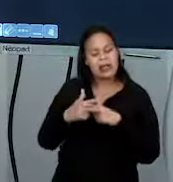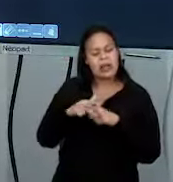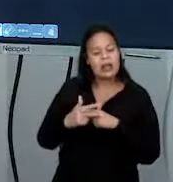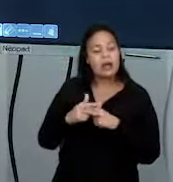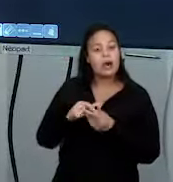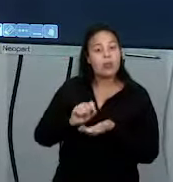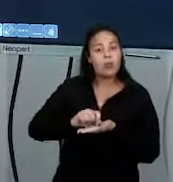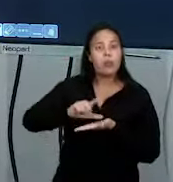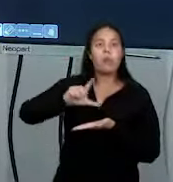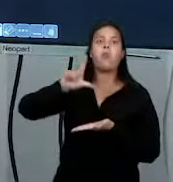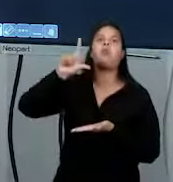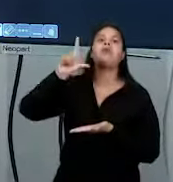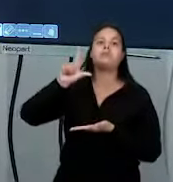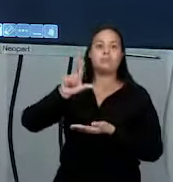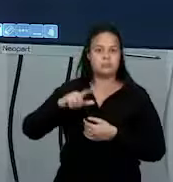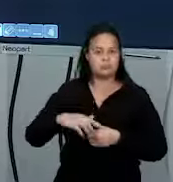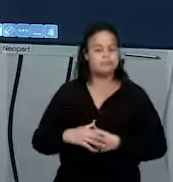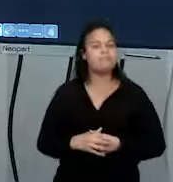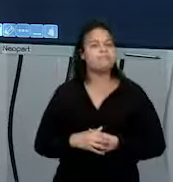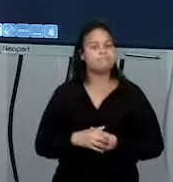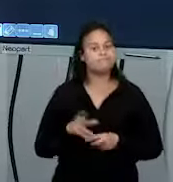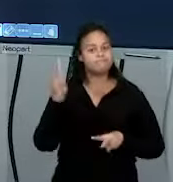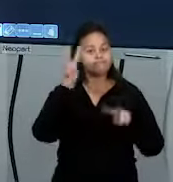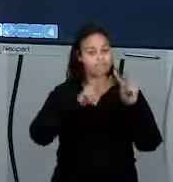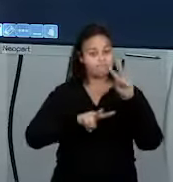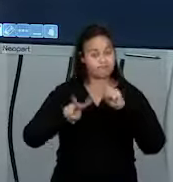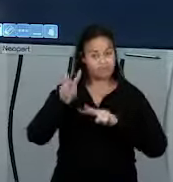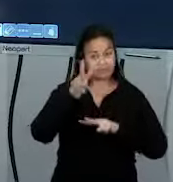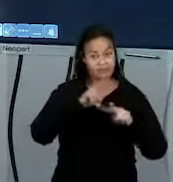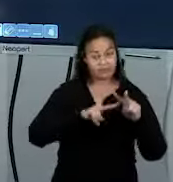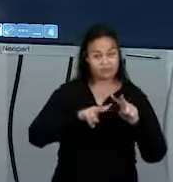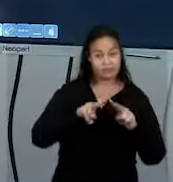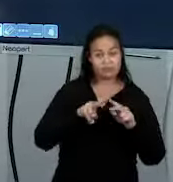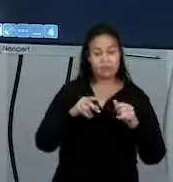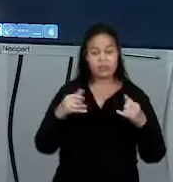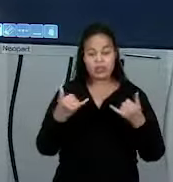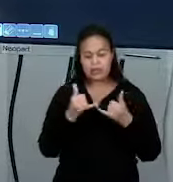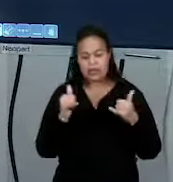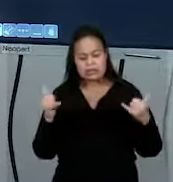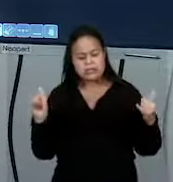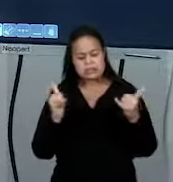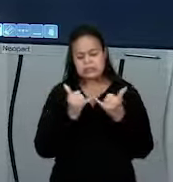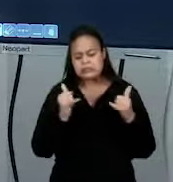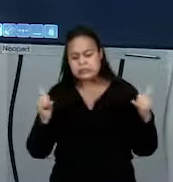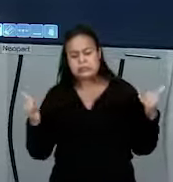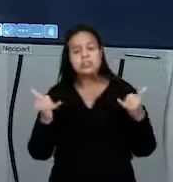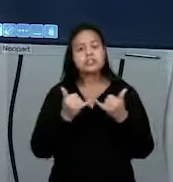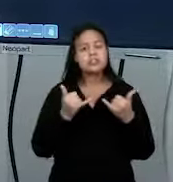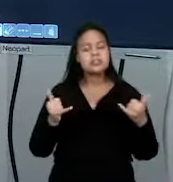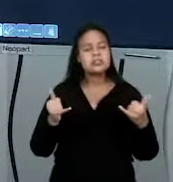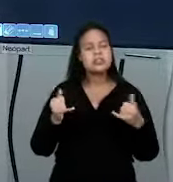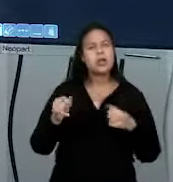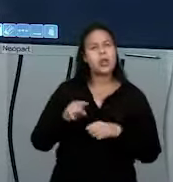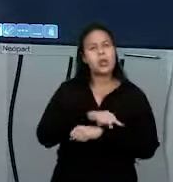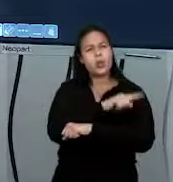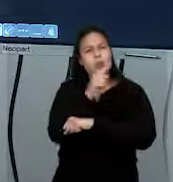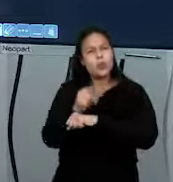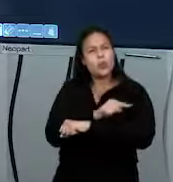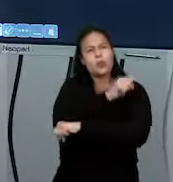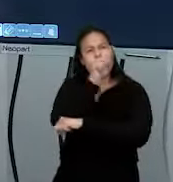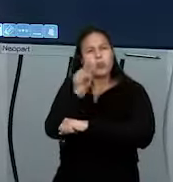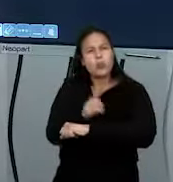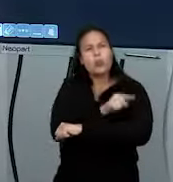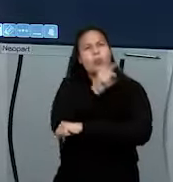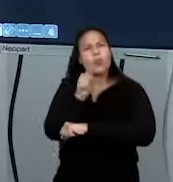mais energia. Verifique a fuga de energia da sua casa. Às vezes o seu relógio está rodando e não